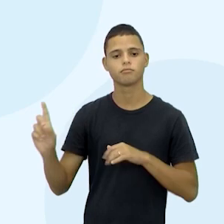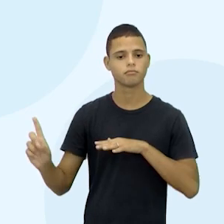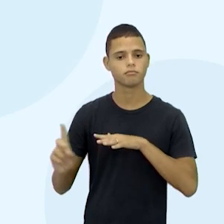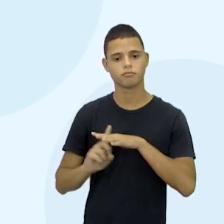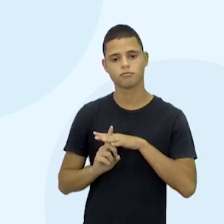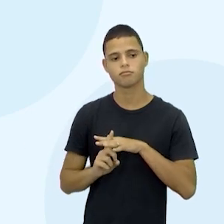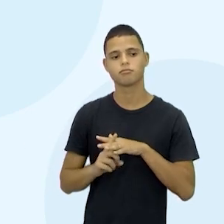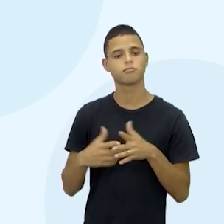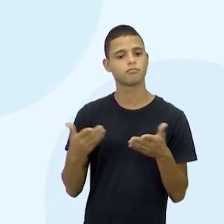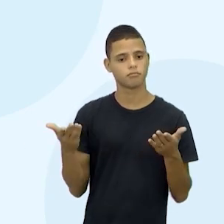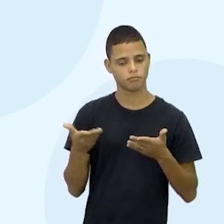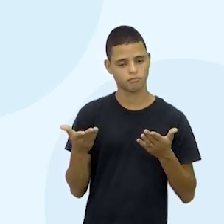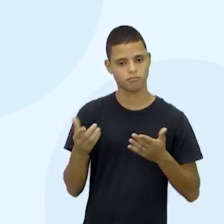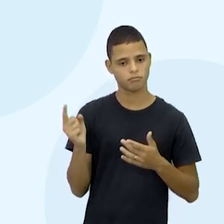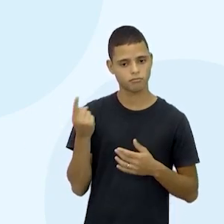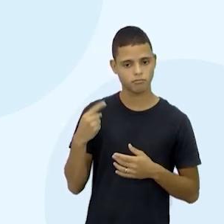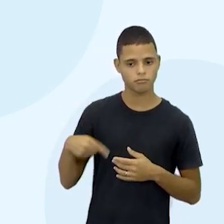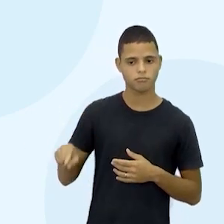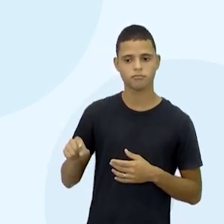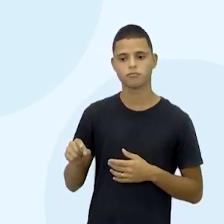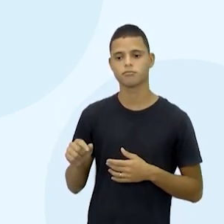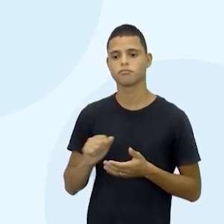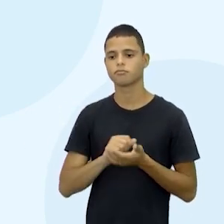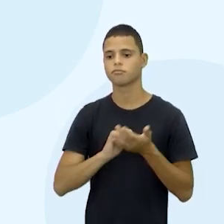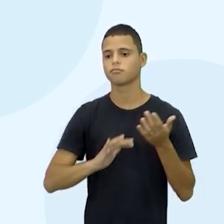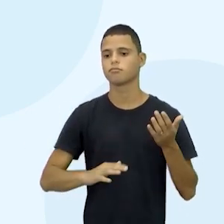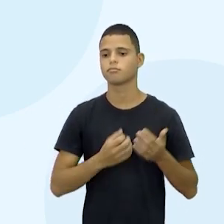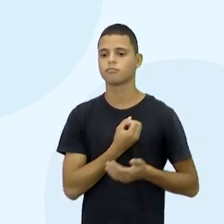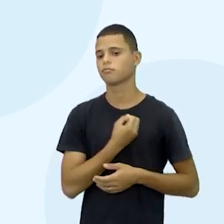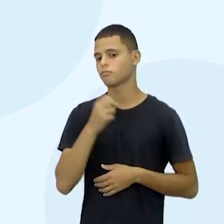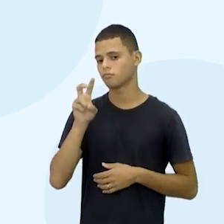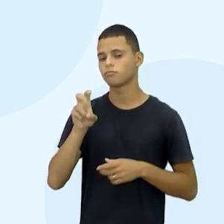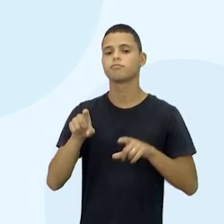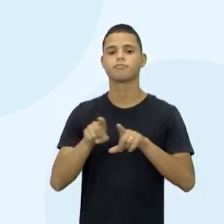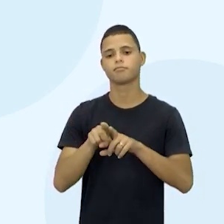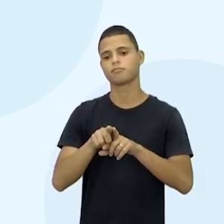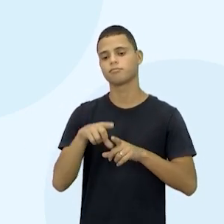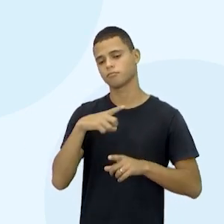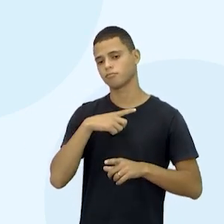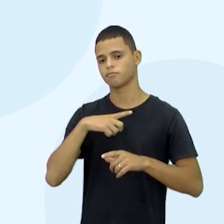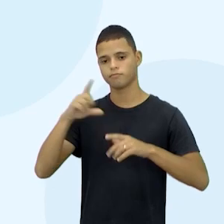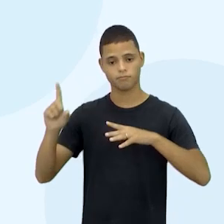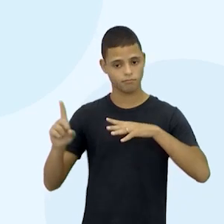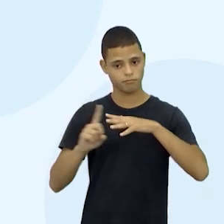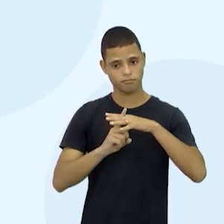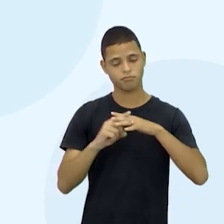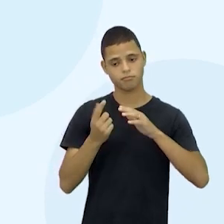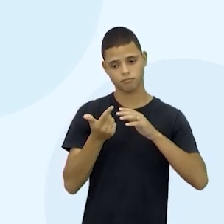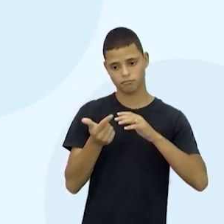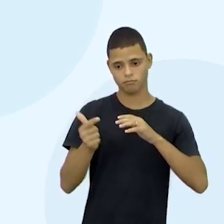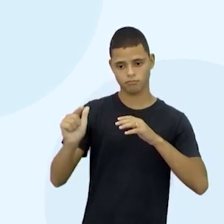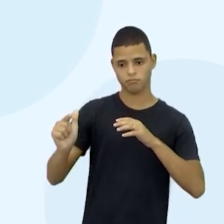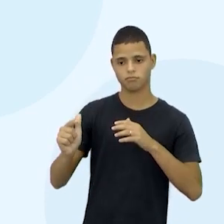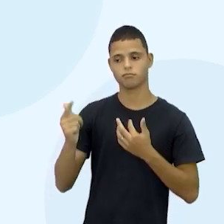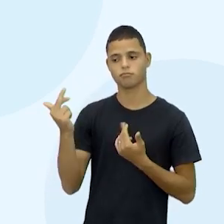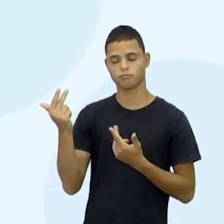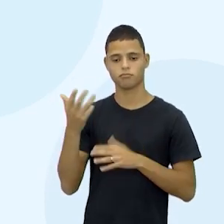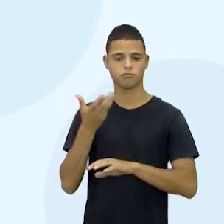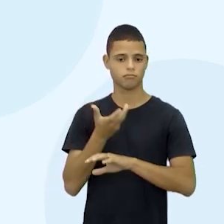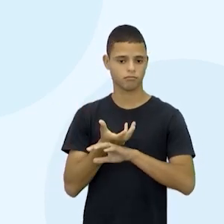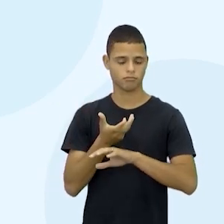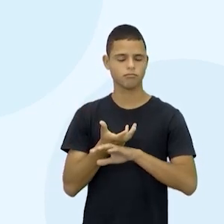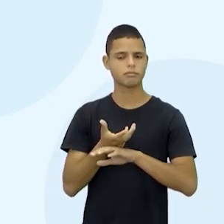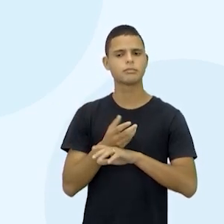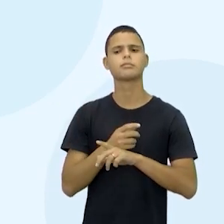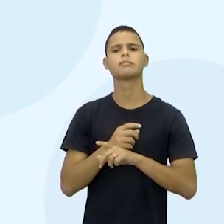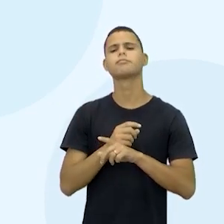agora, na última atividade, na atividade 5, também temos integração com outro do mesmo componente, professora. E o que ele